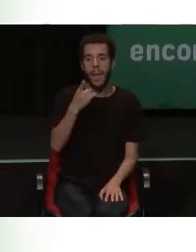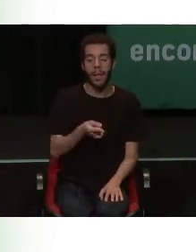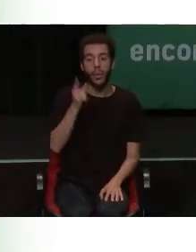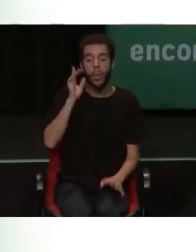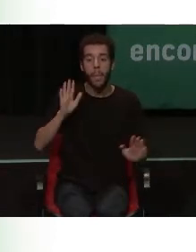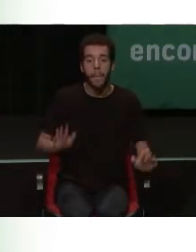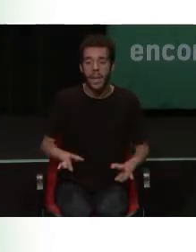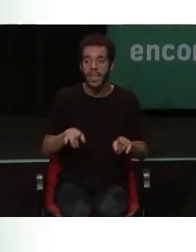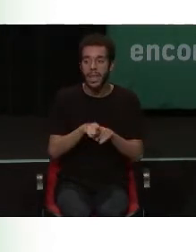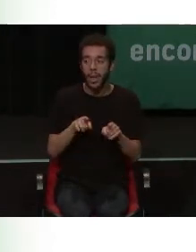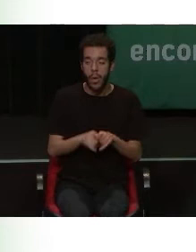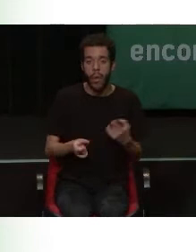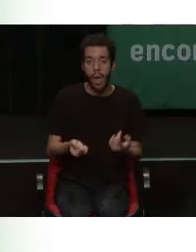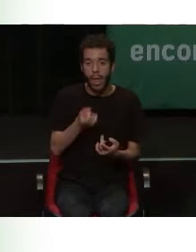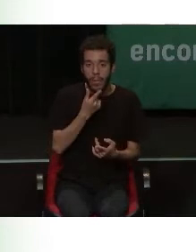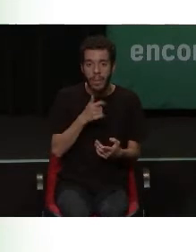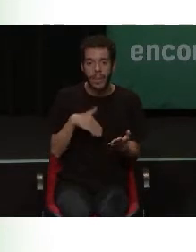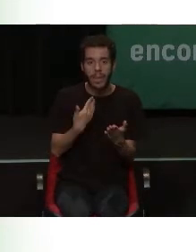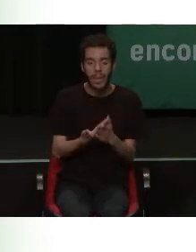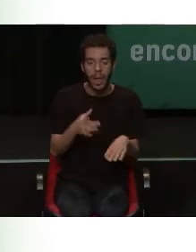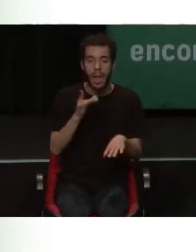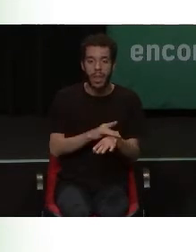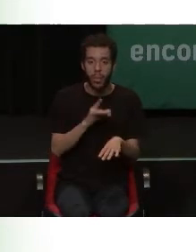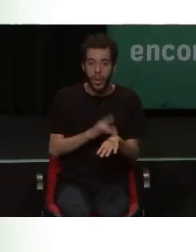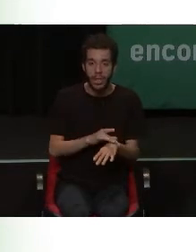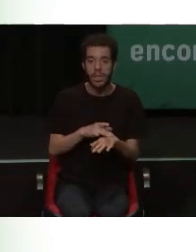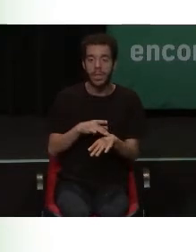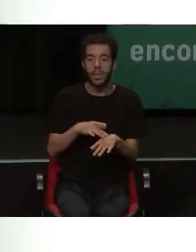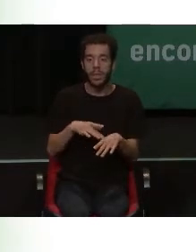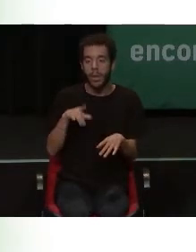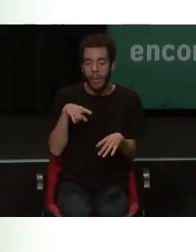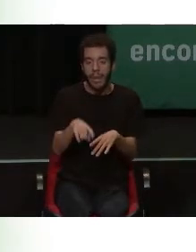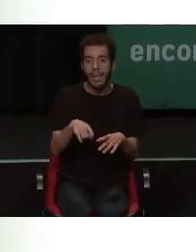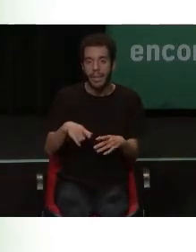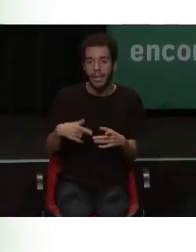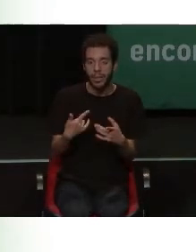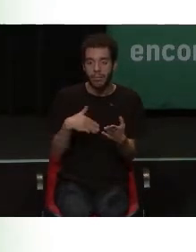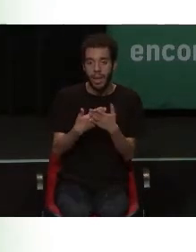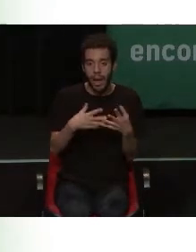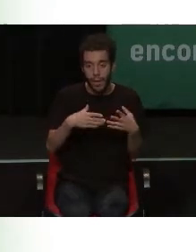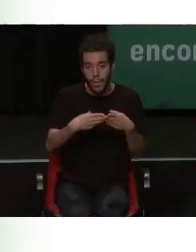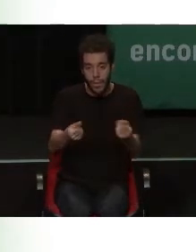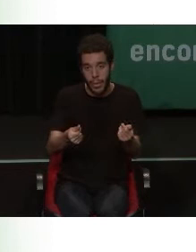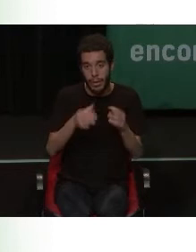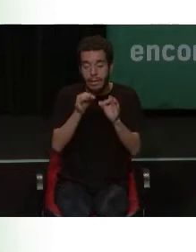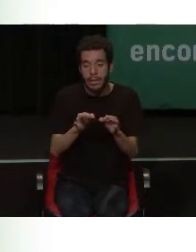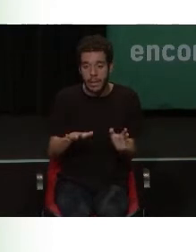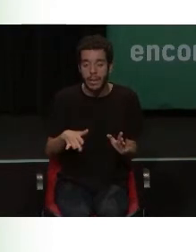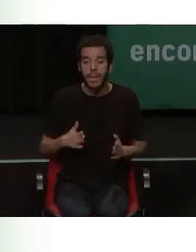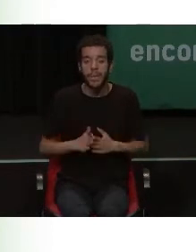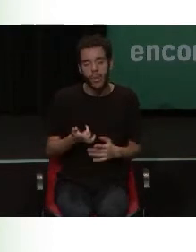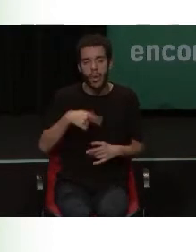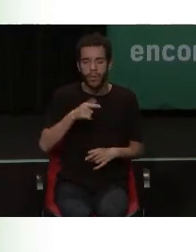primeira linha no tratamento de infecções causadas por bactérias multiresistentes, e vimos que essa transmissão